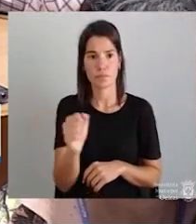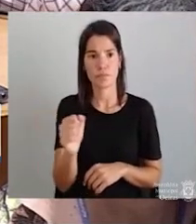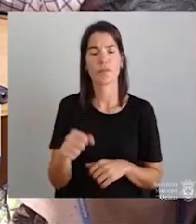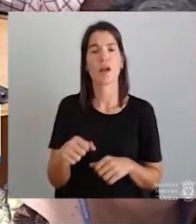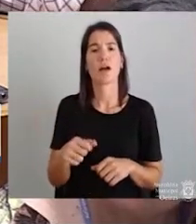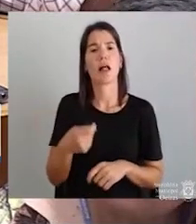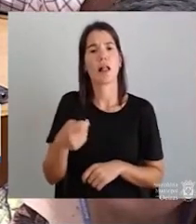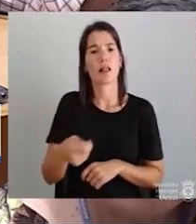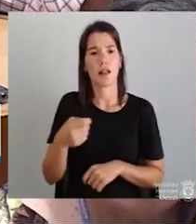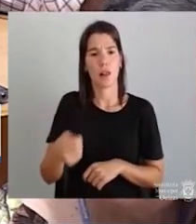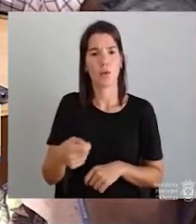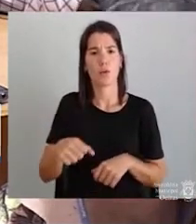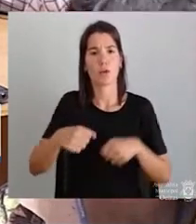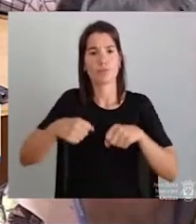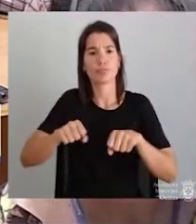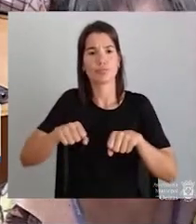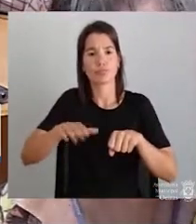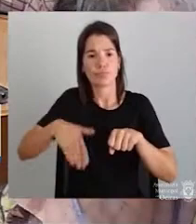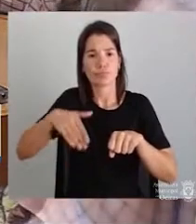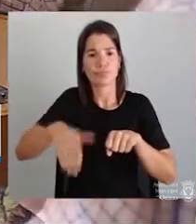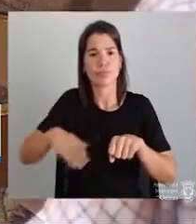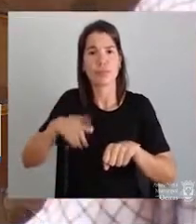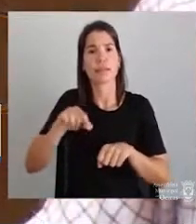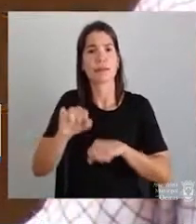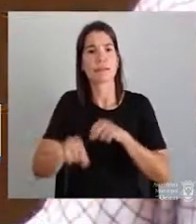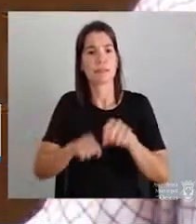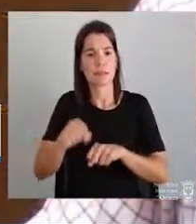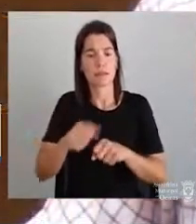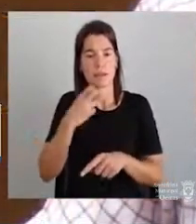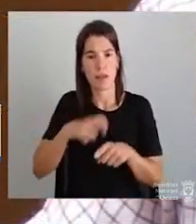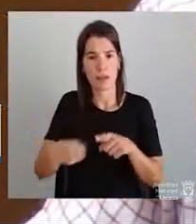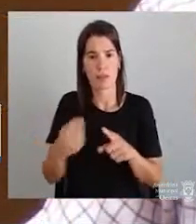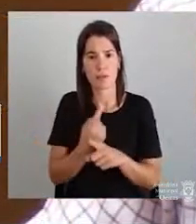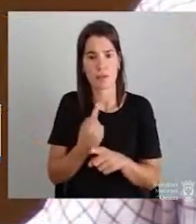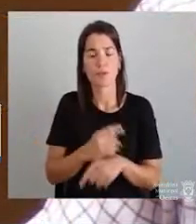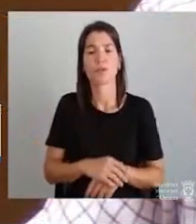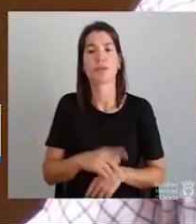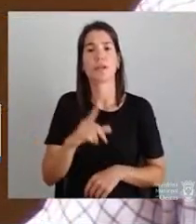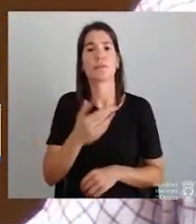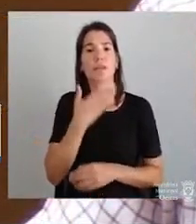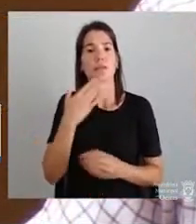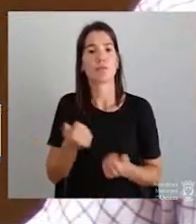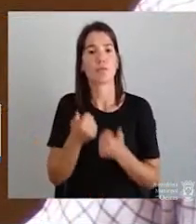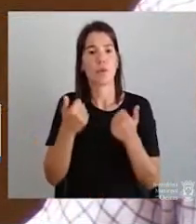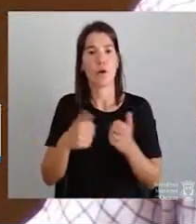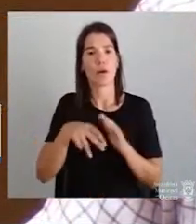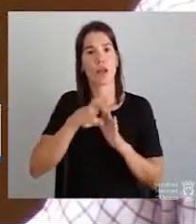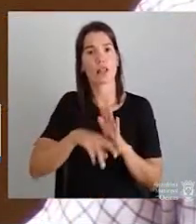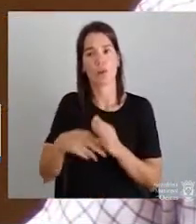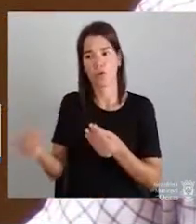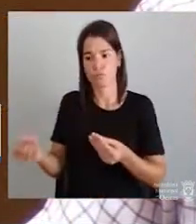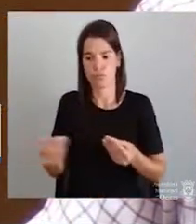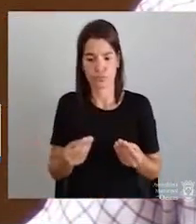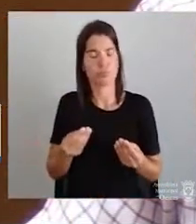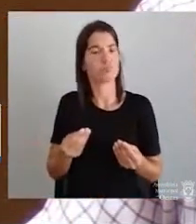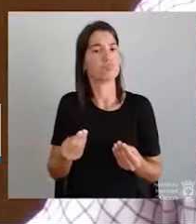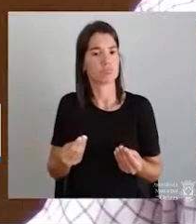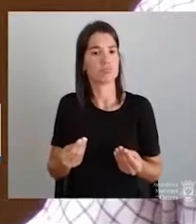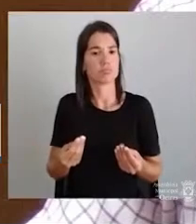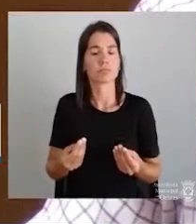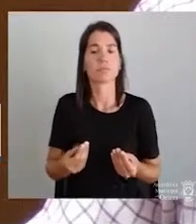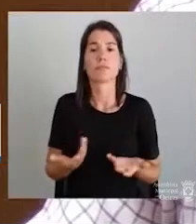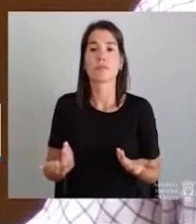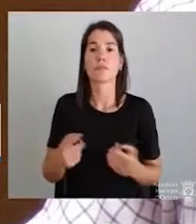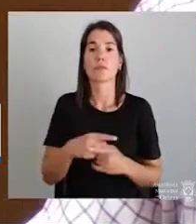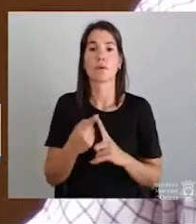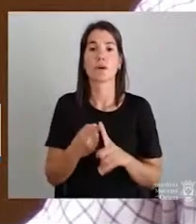bicicletas elétricas e até a melhoria da qualidade dos relatórios submetidos à Assembleia. O ano de